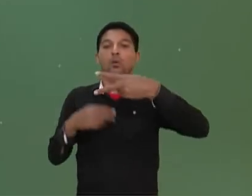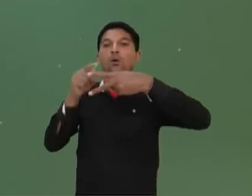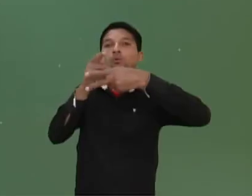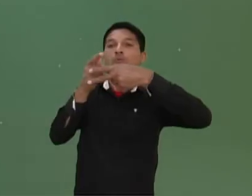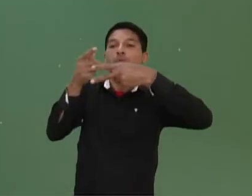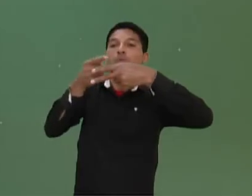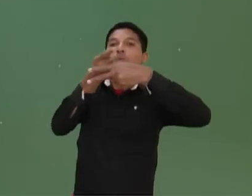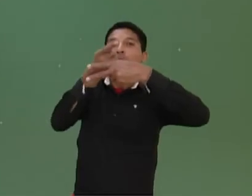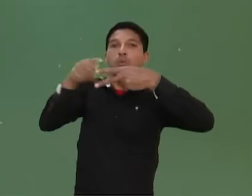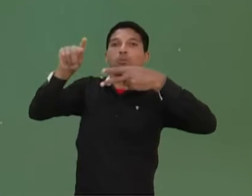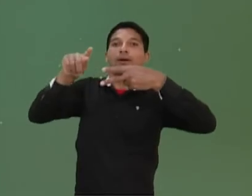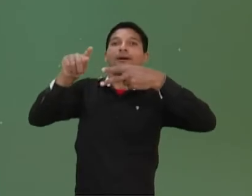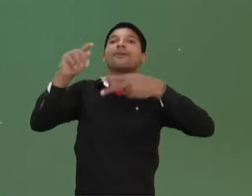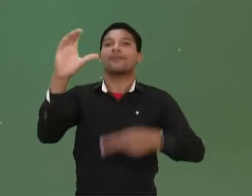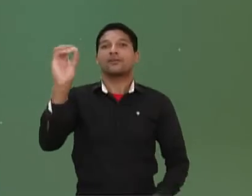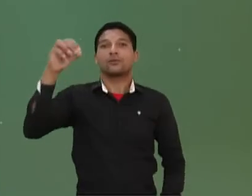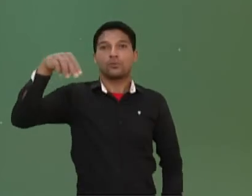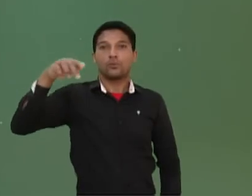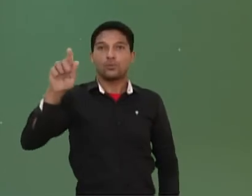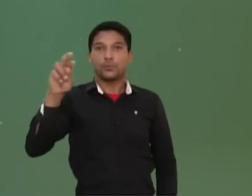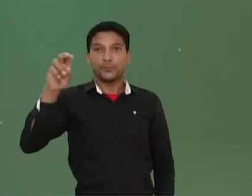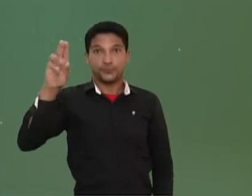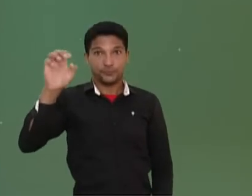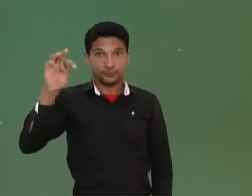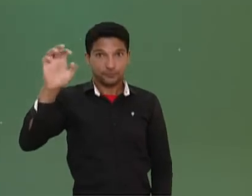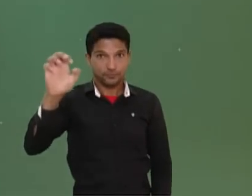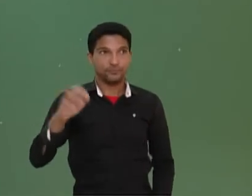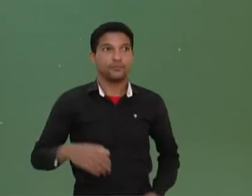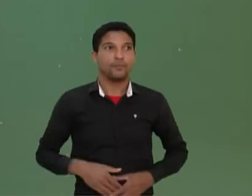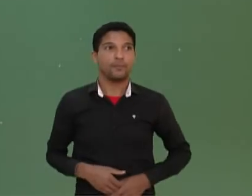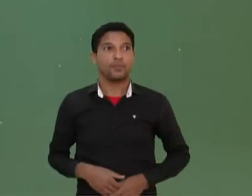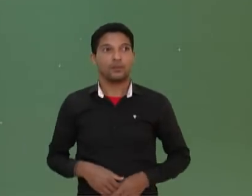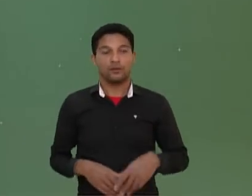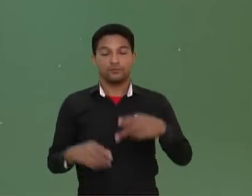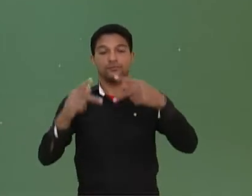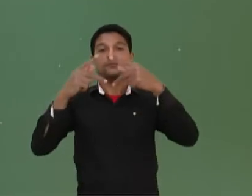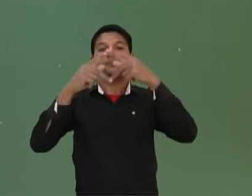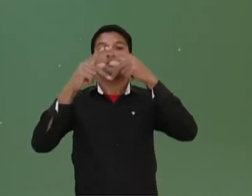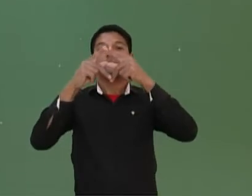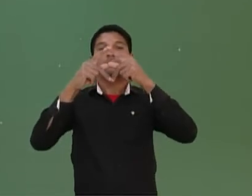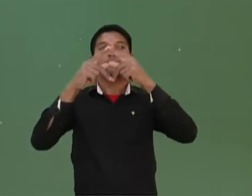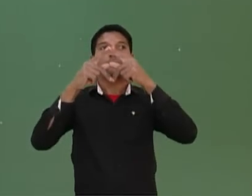cima. E o AB e o BC também são congruentes.